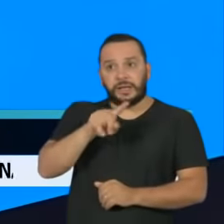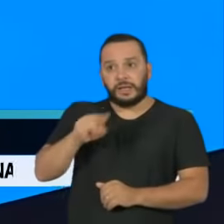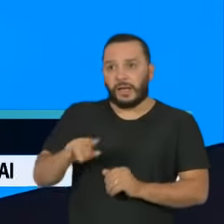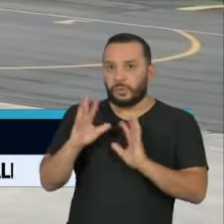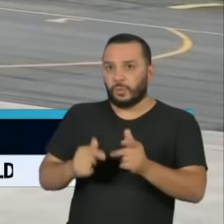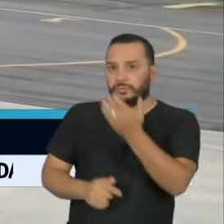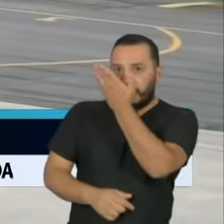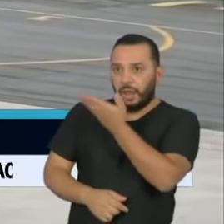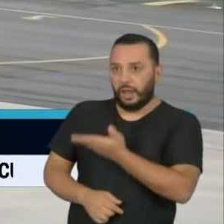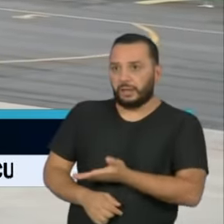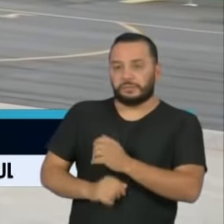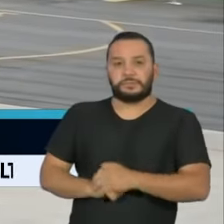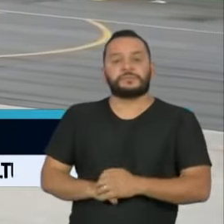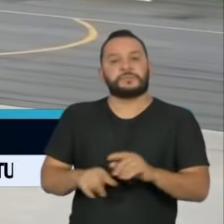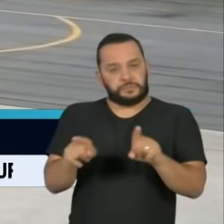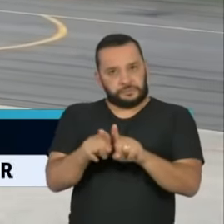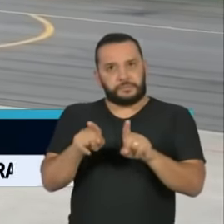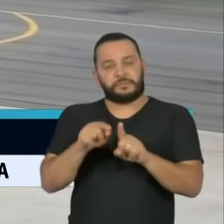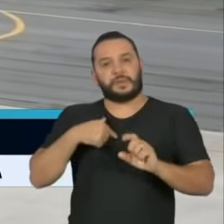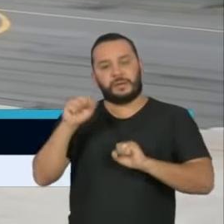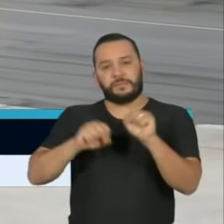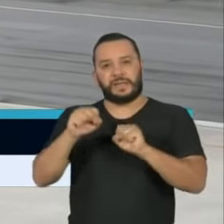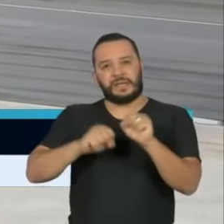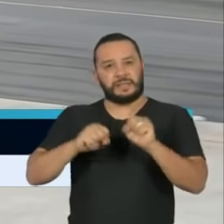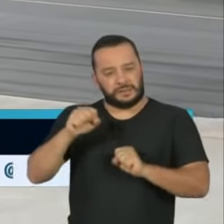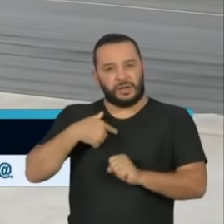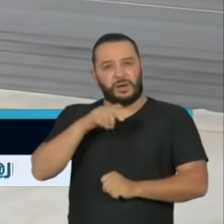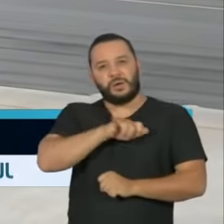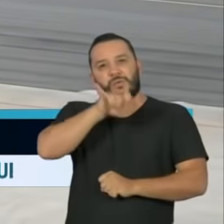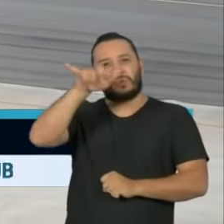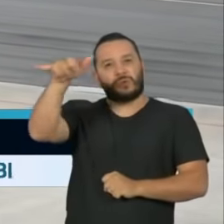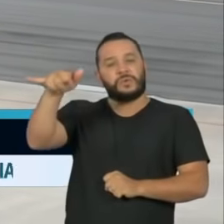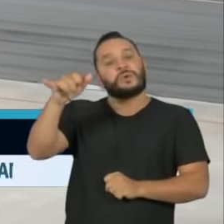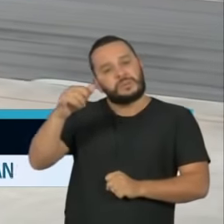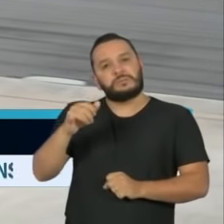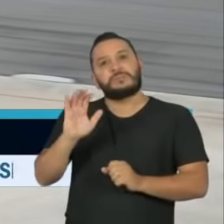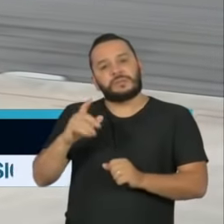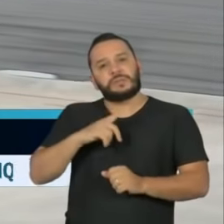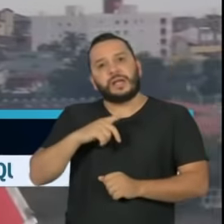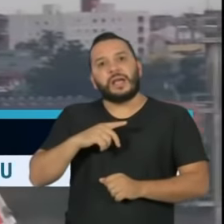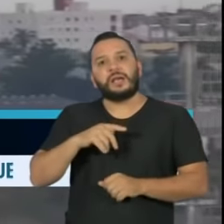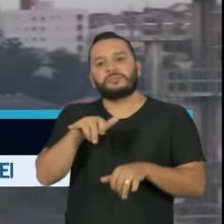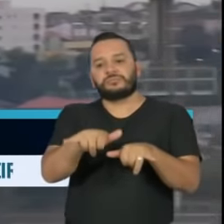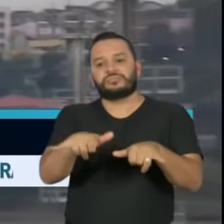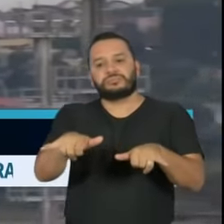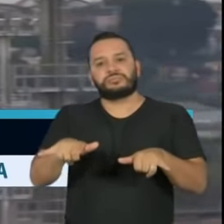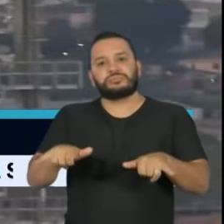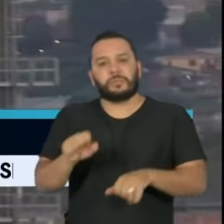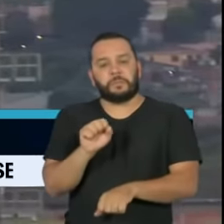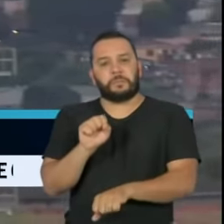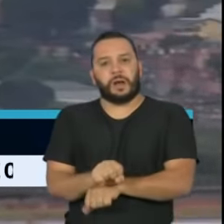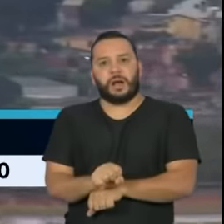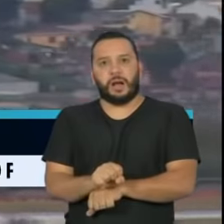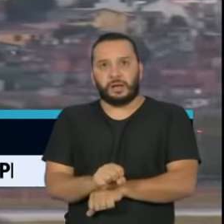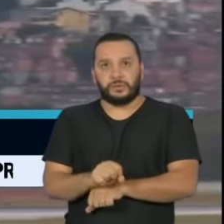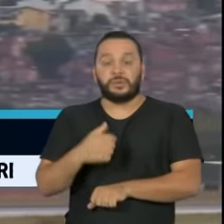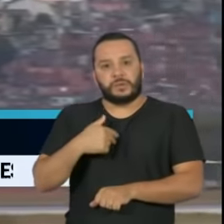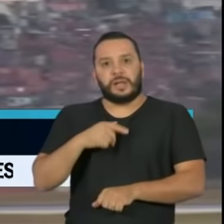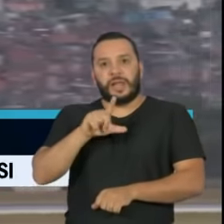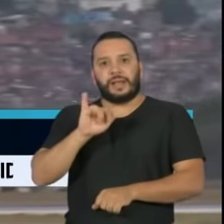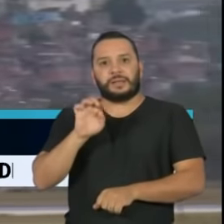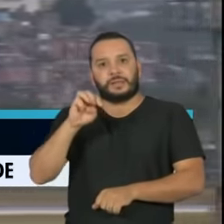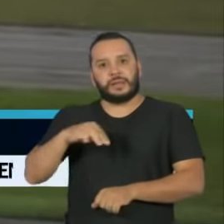os destinos. As principais companhias aéreas do país decidiram deixar mais aviões em terra. A Latam reduziu em 30% os